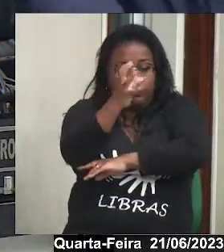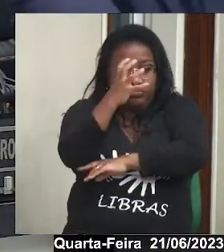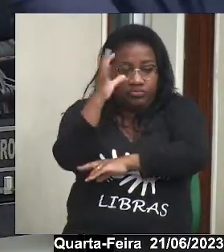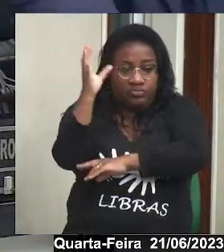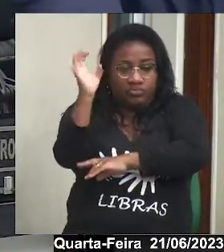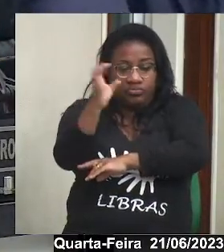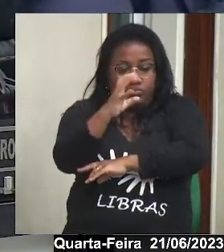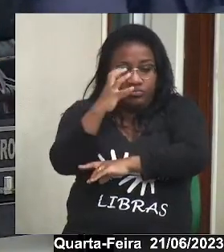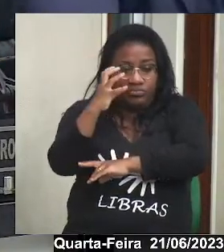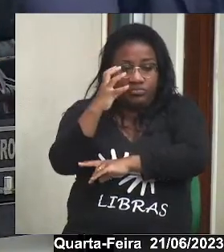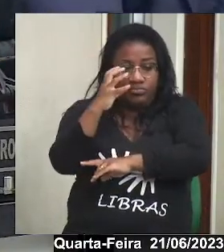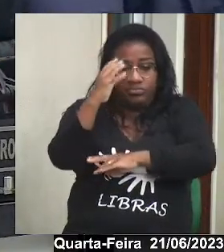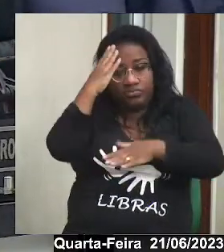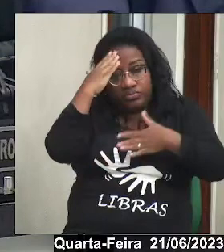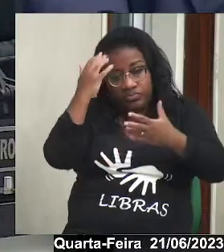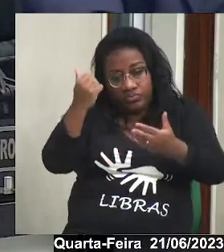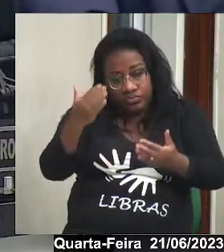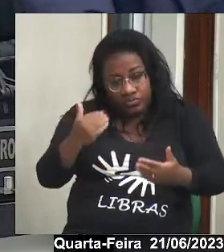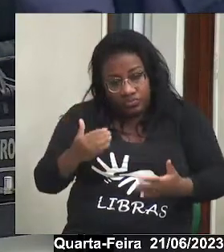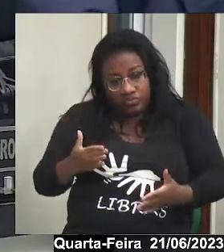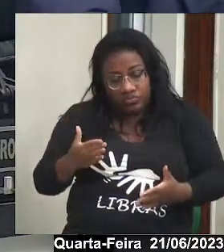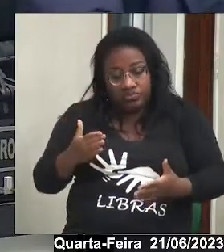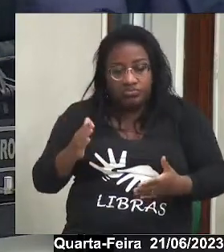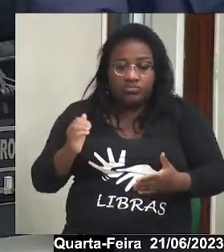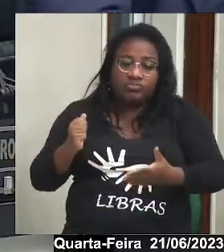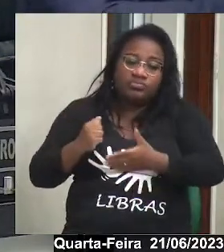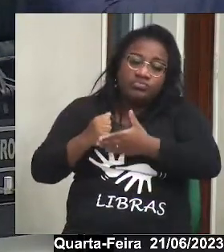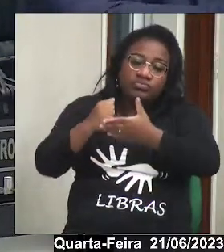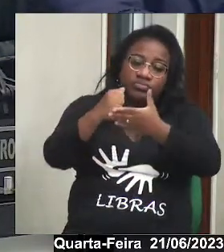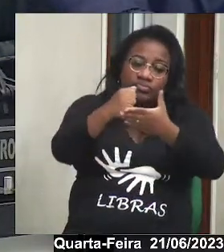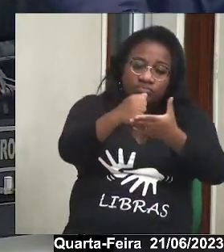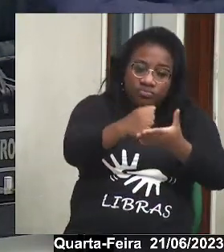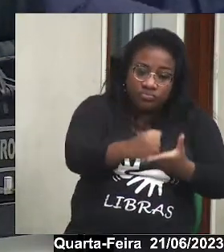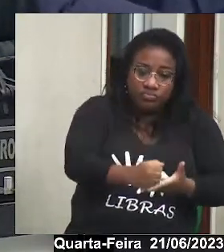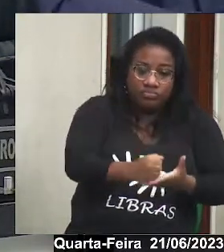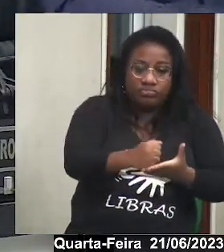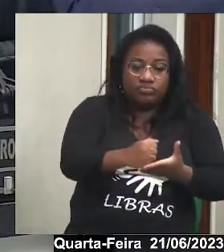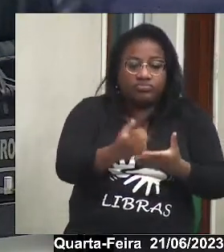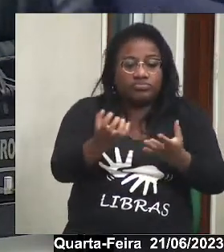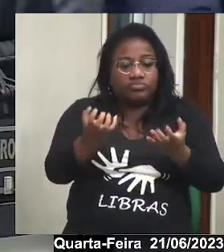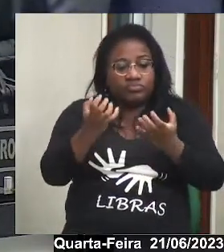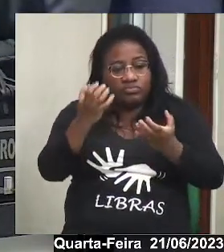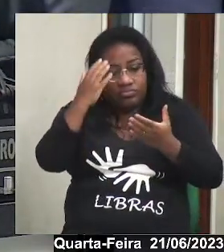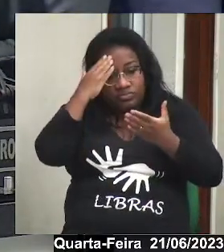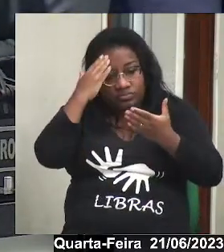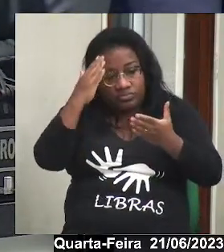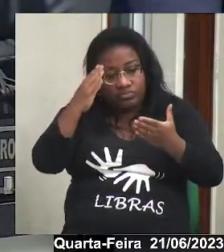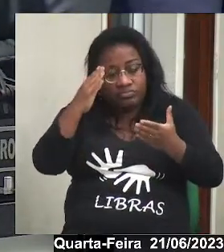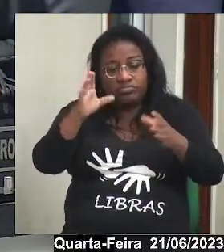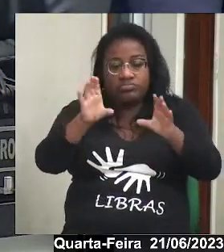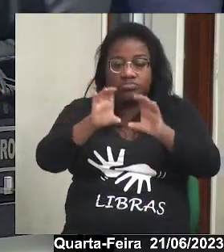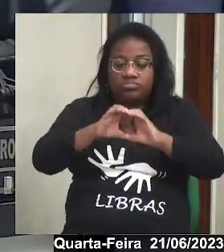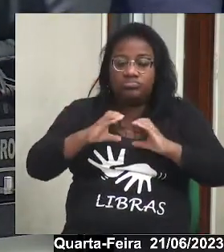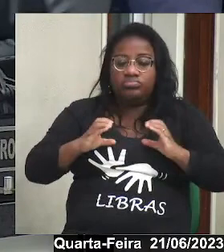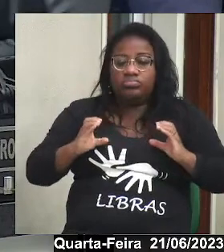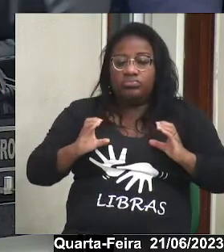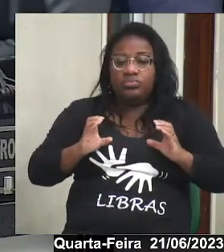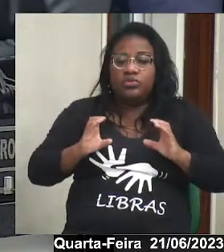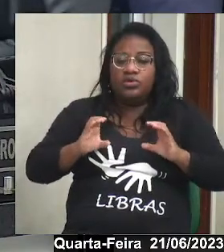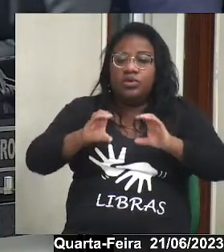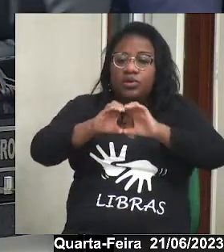no Pacaembu, e eu tenho a honra de trazer aqui para Embu das Artes. Além disso, eu quero agradecer toda a